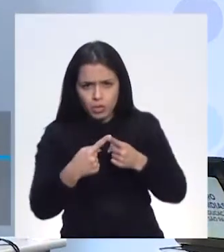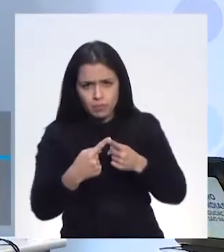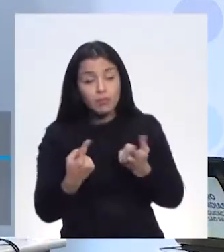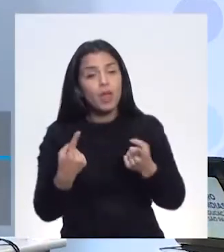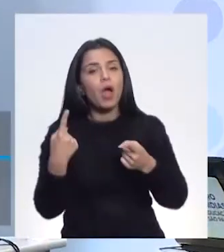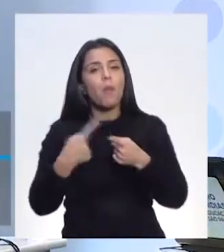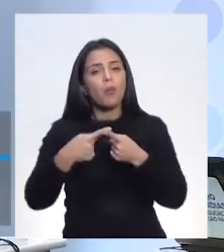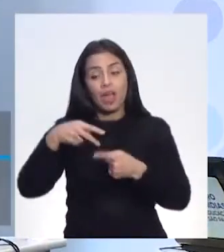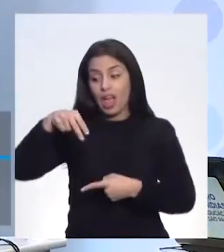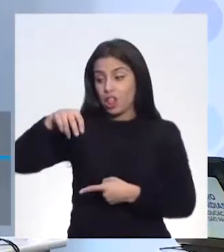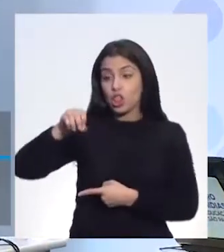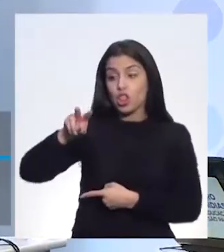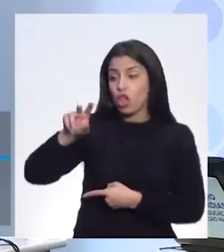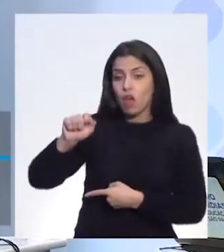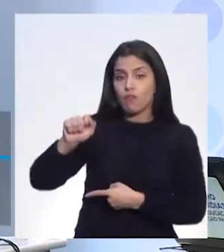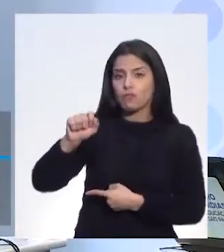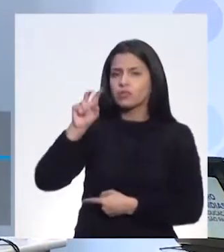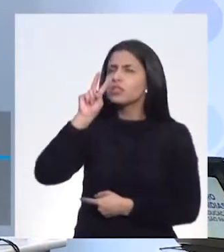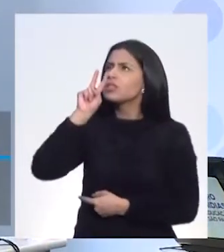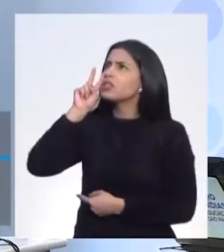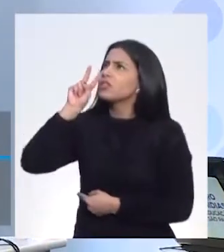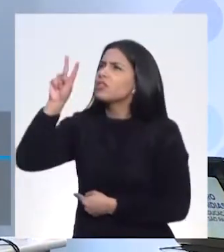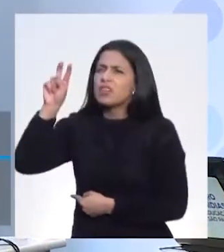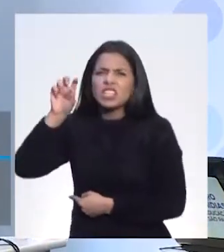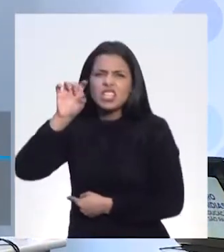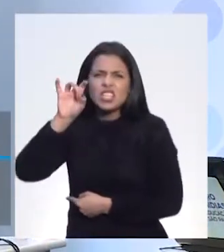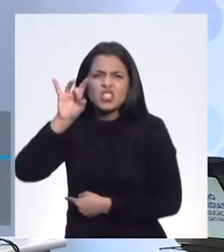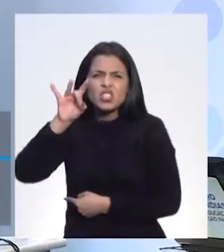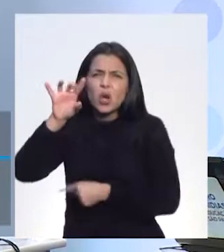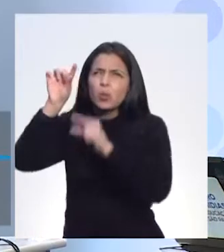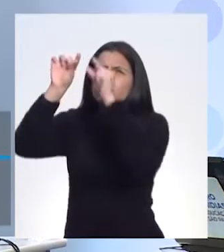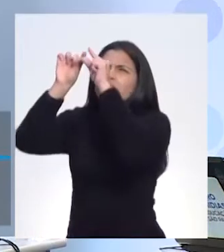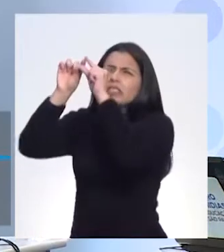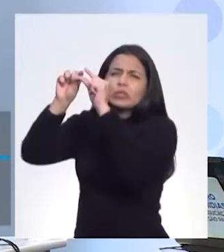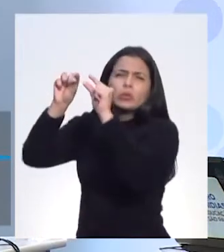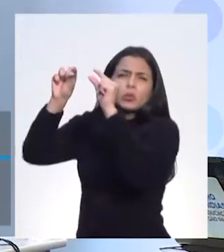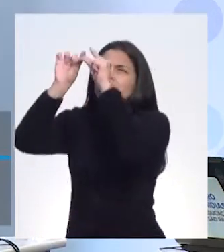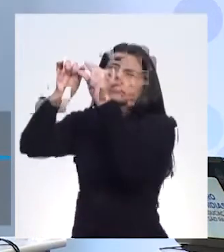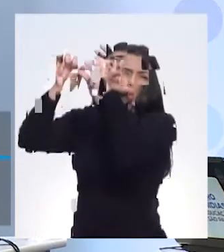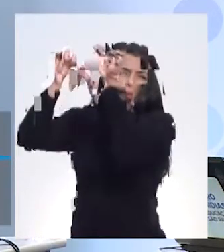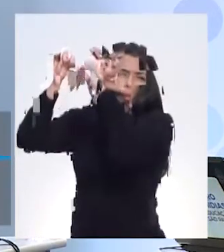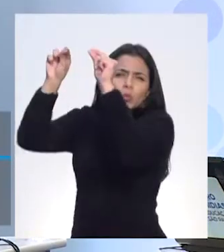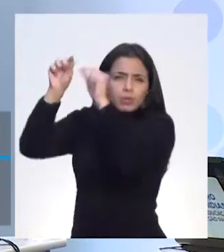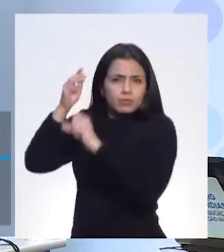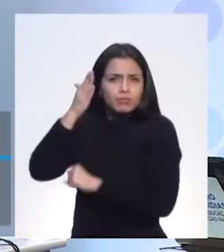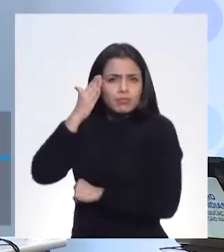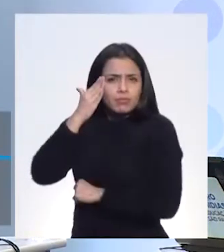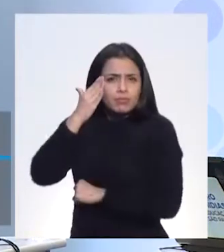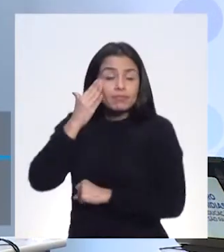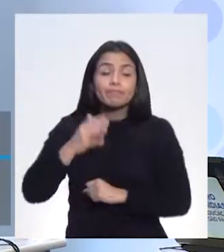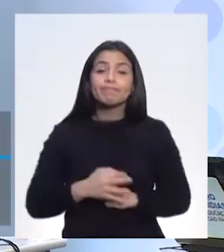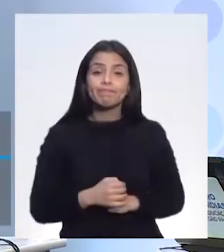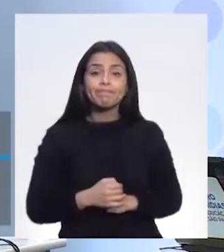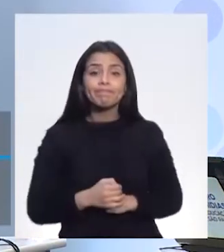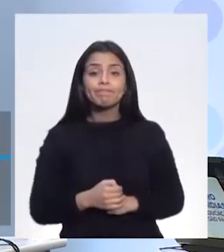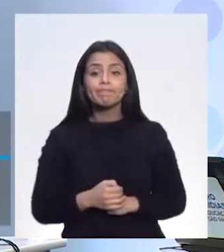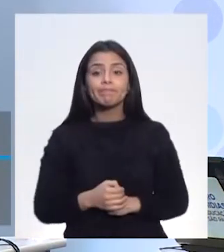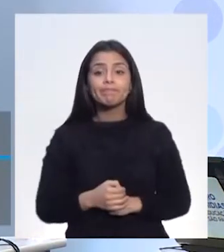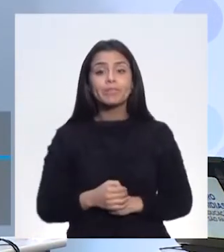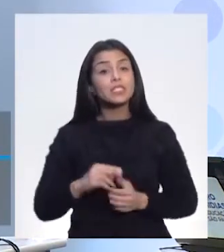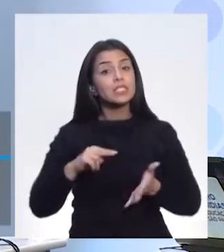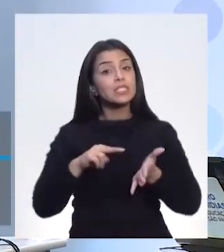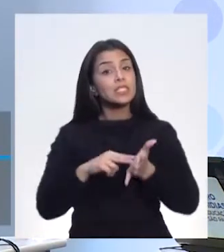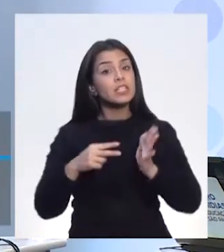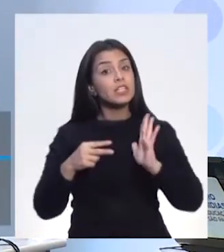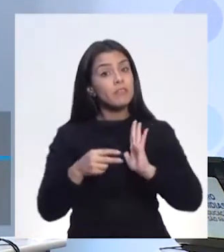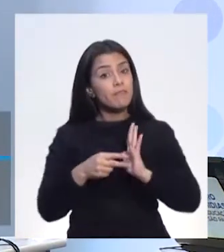nova, se você olhar para o céu, não tem só um risquinho pequenininho lá em cima? Pois é, isso significa que